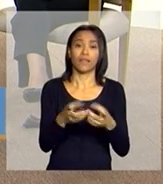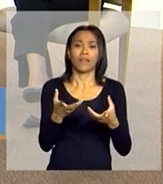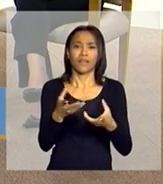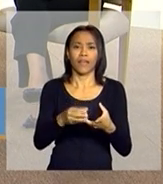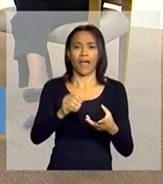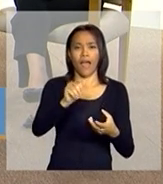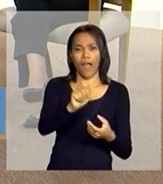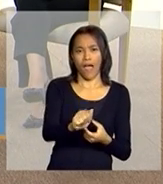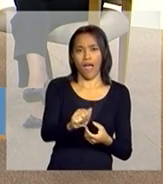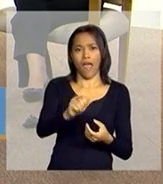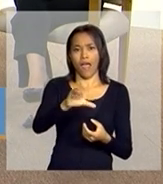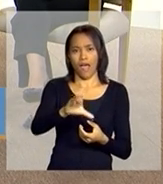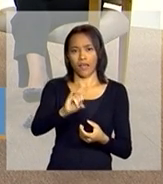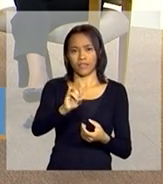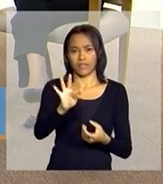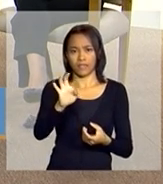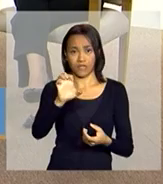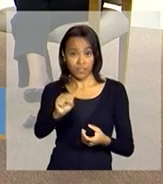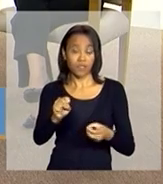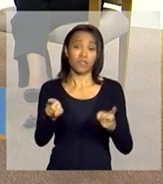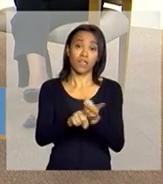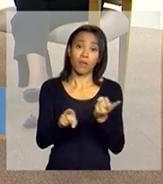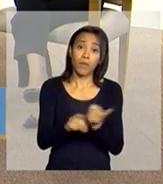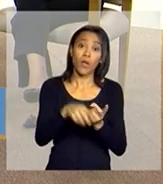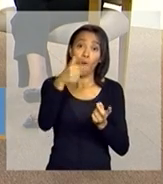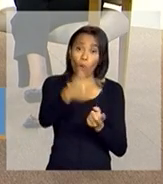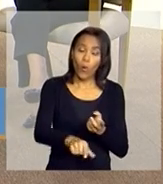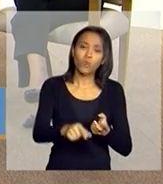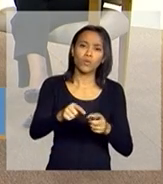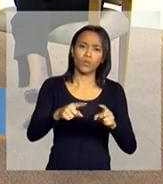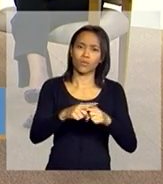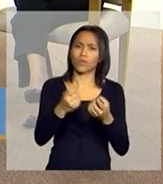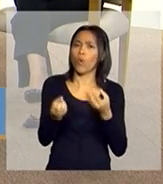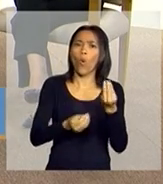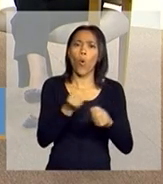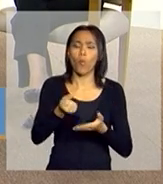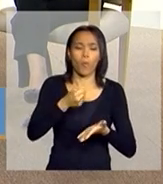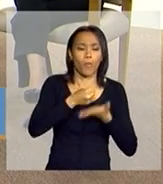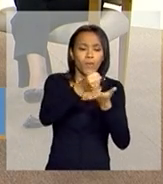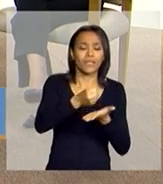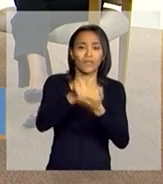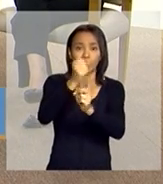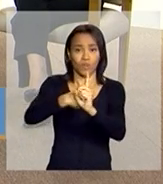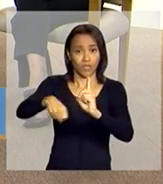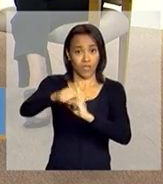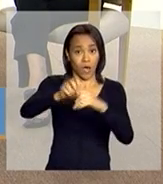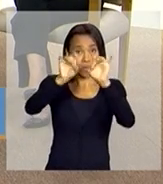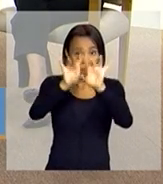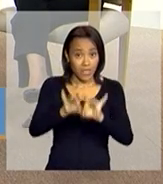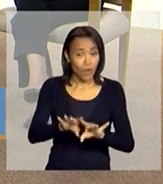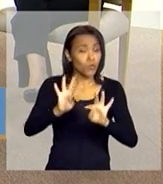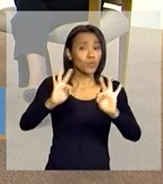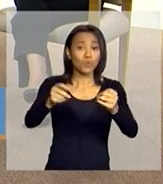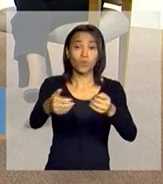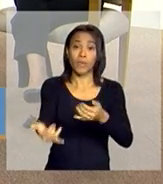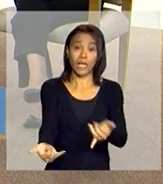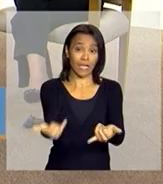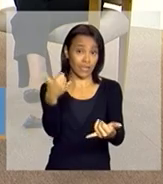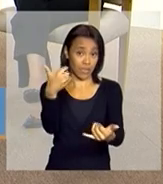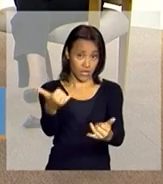CS os departamentos de proteção social básica e proteção social especial entram em contato conosco e nós